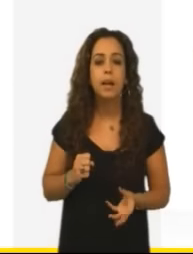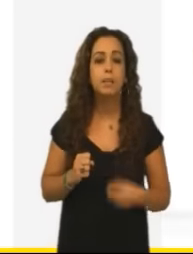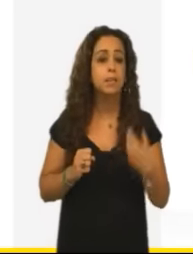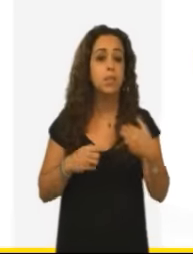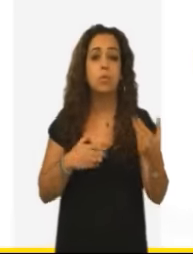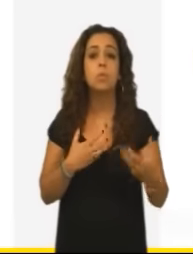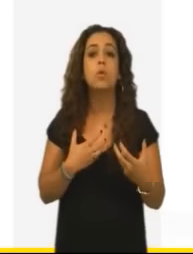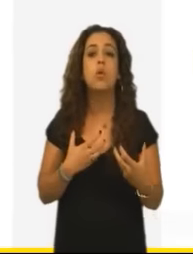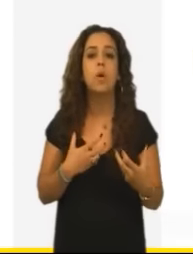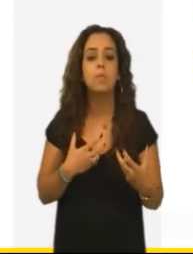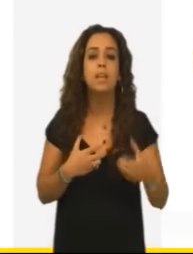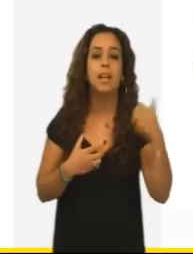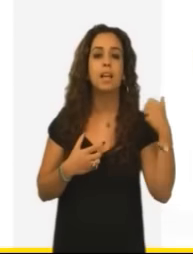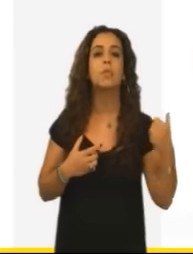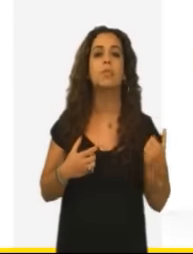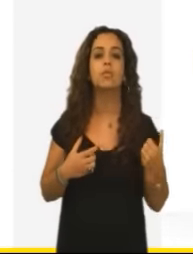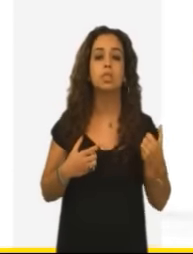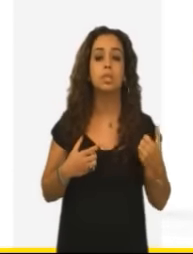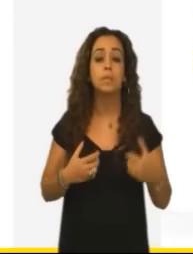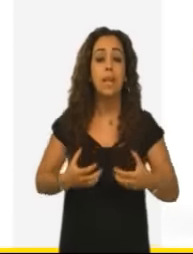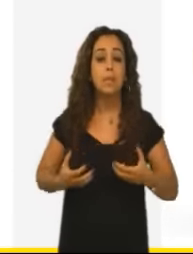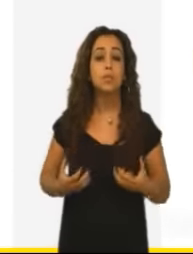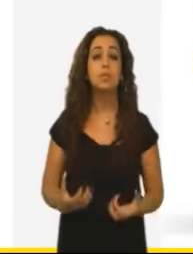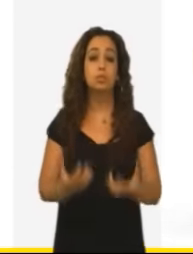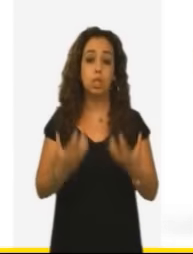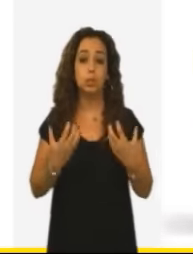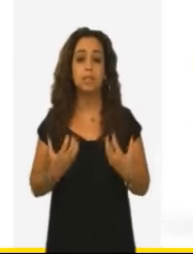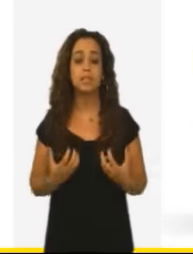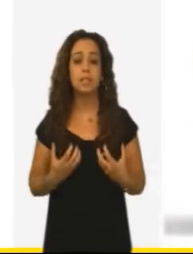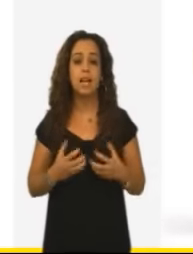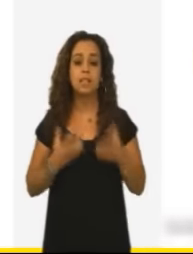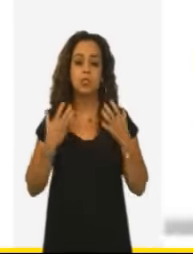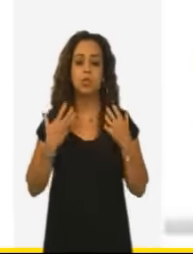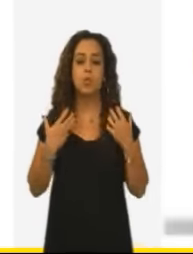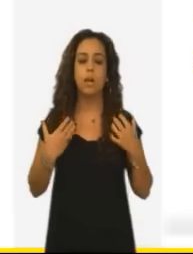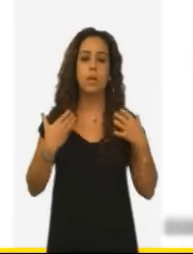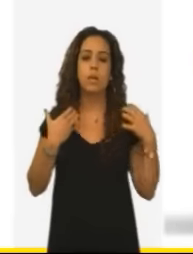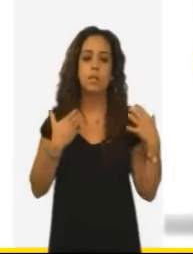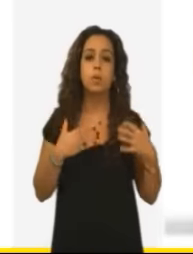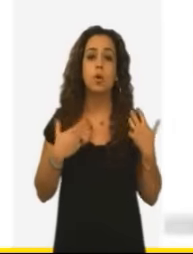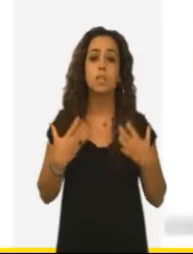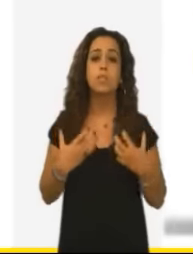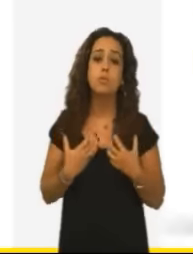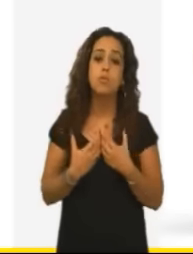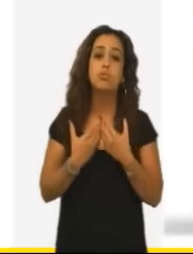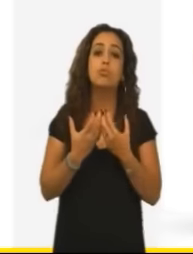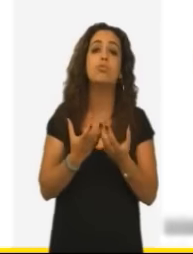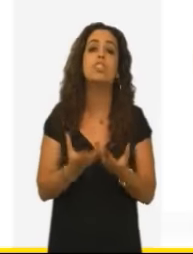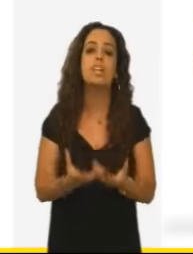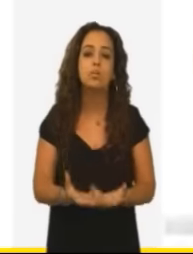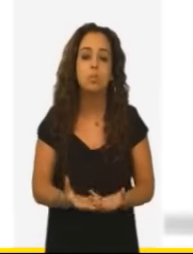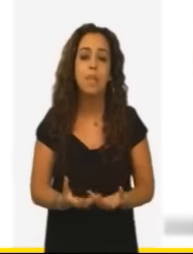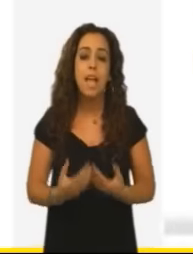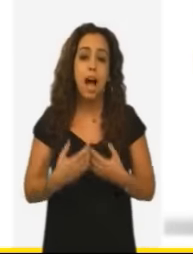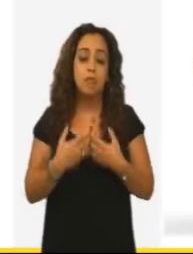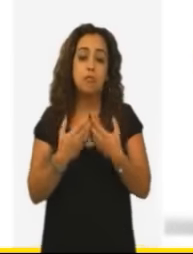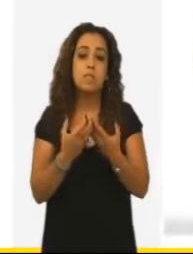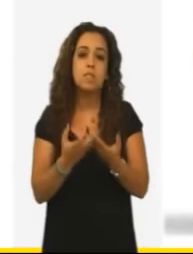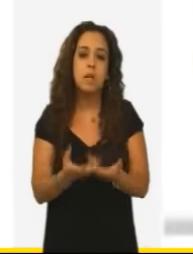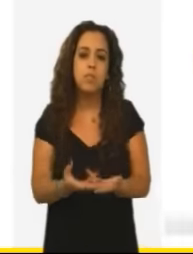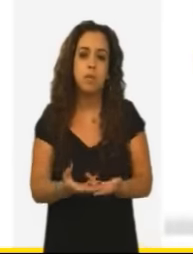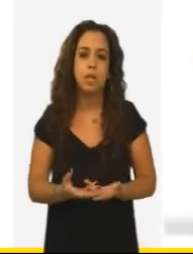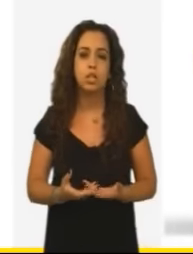comi carne, esse eu é um pronome lá na morfologia. Mas quando eu chego na sintaxe, eu digo, olha, agora esse pronome tem função de sujeito.